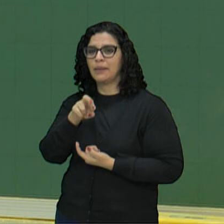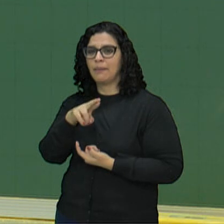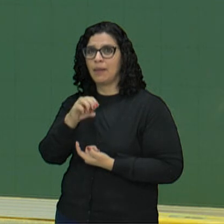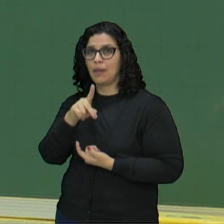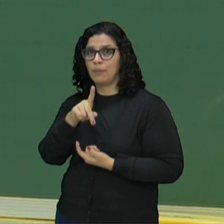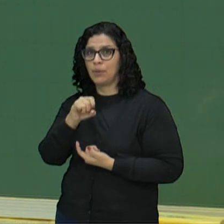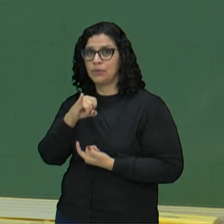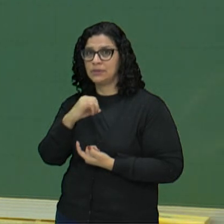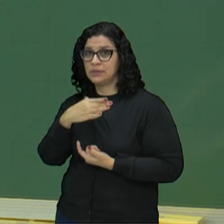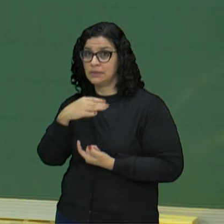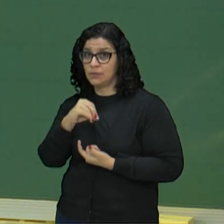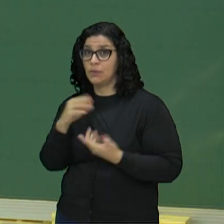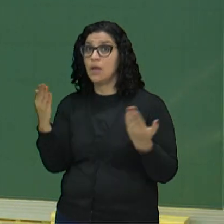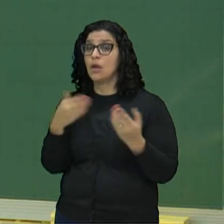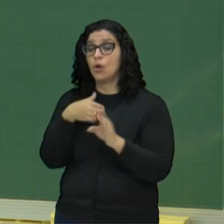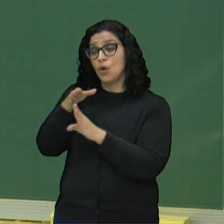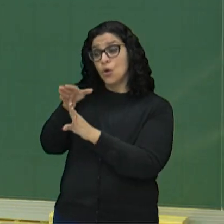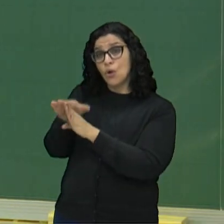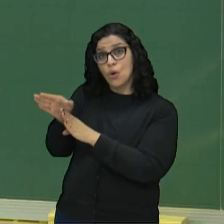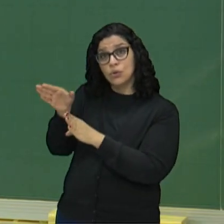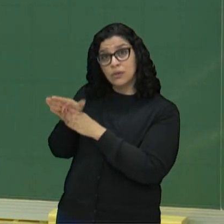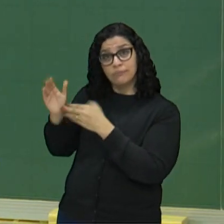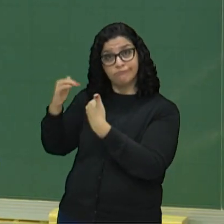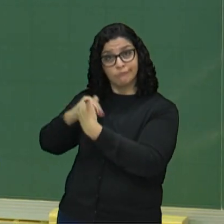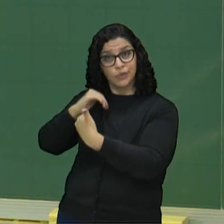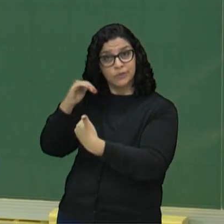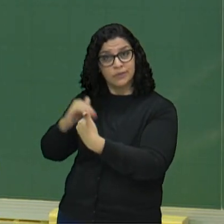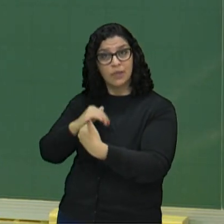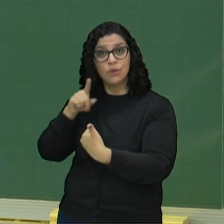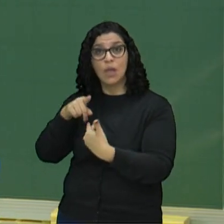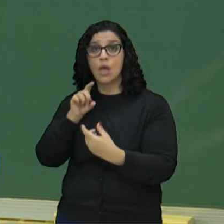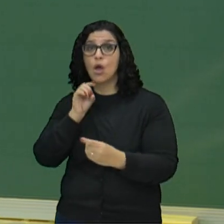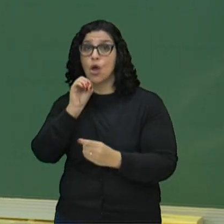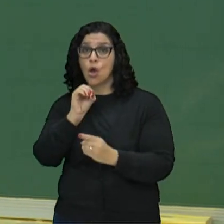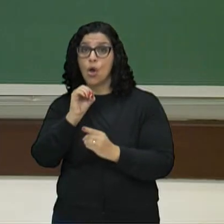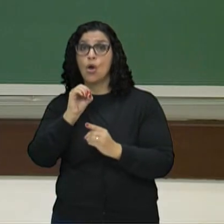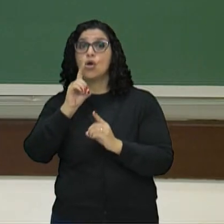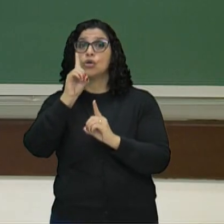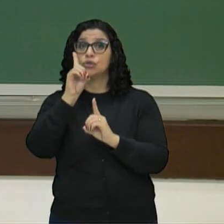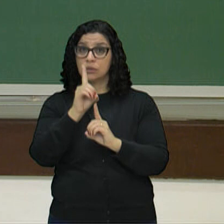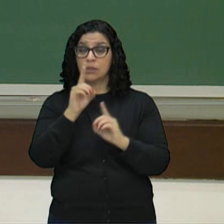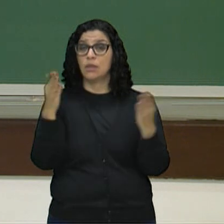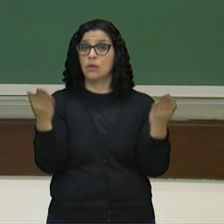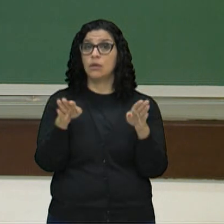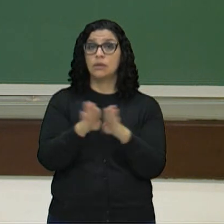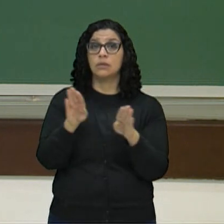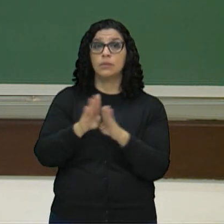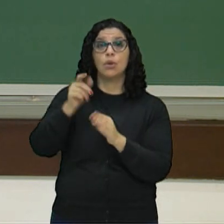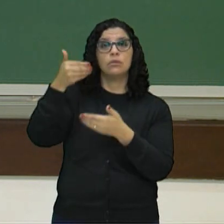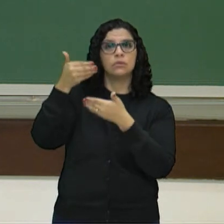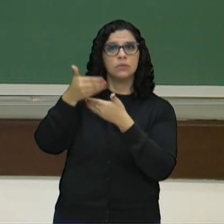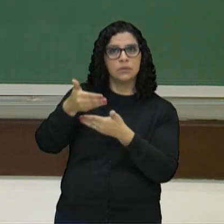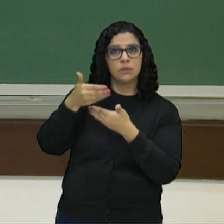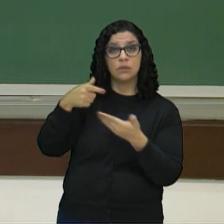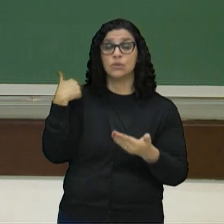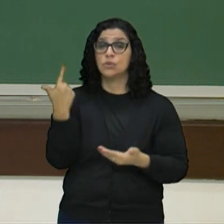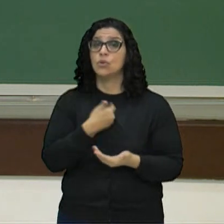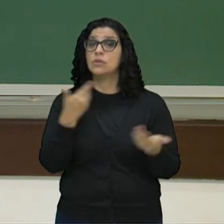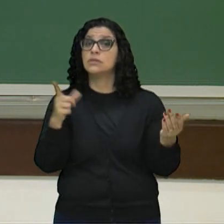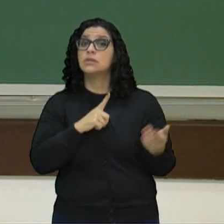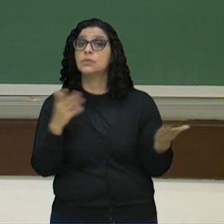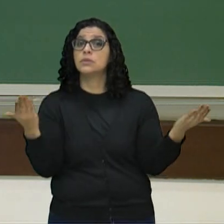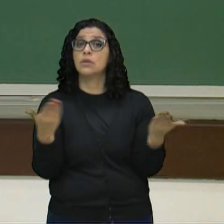conselhos é objeto direto. Ok, turma? Próximo slide. Nós